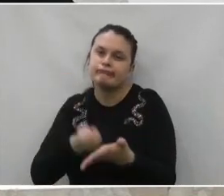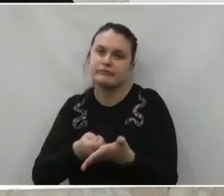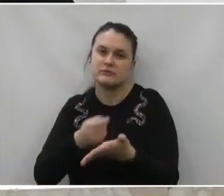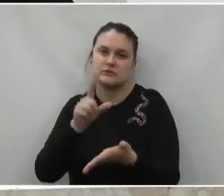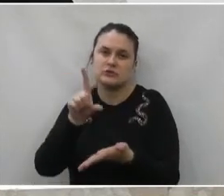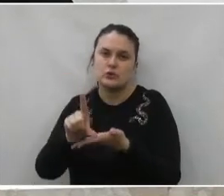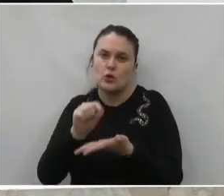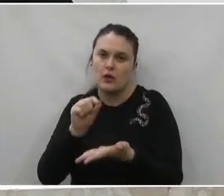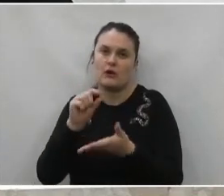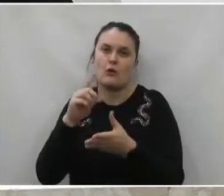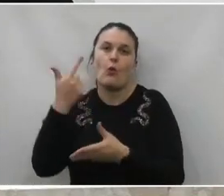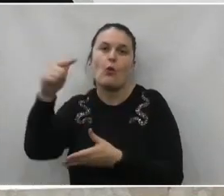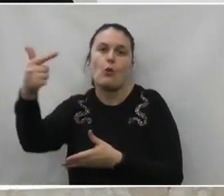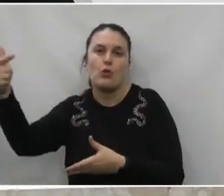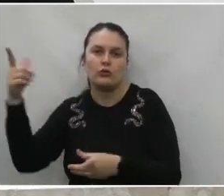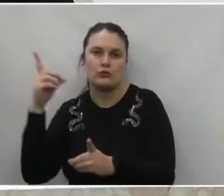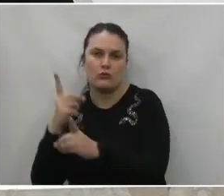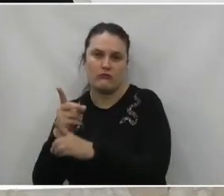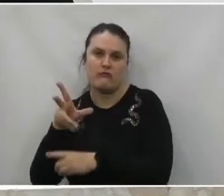serão realizados.